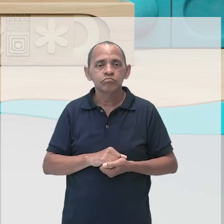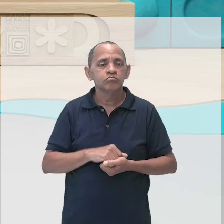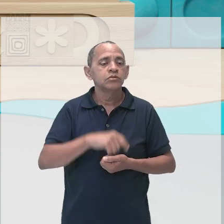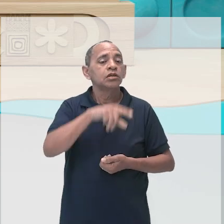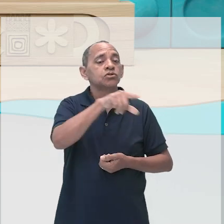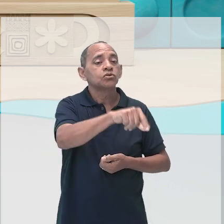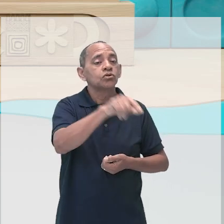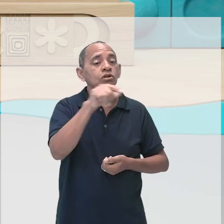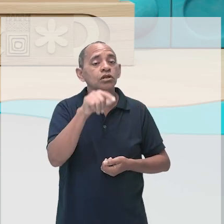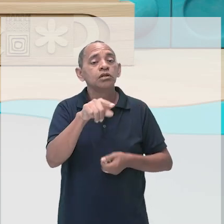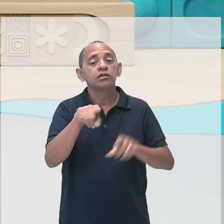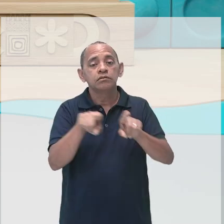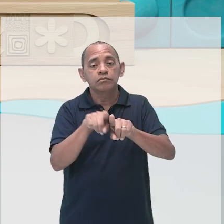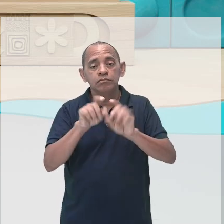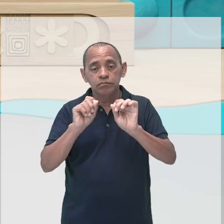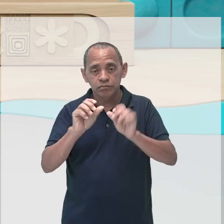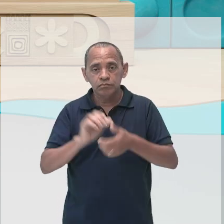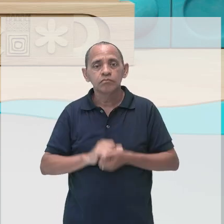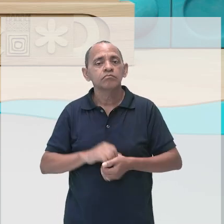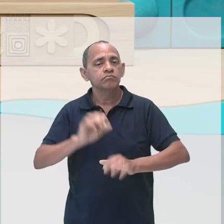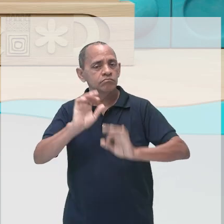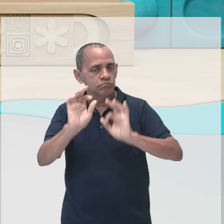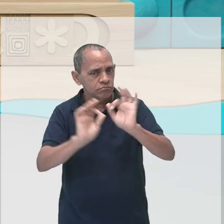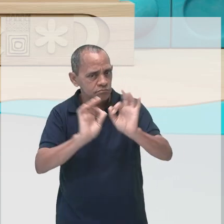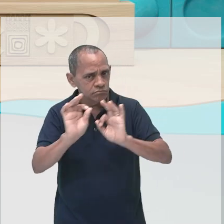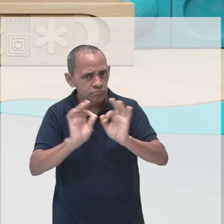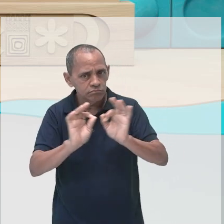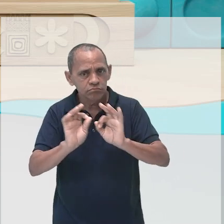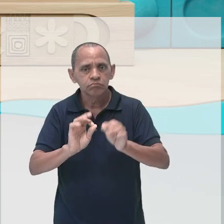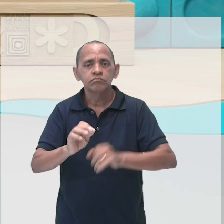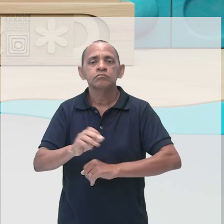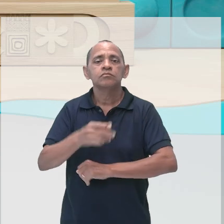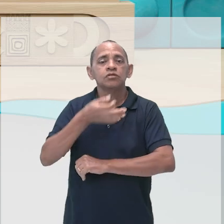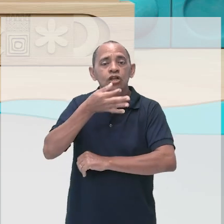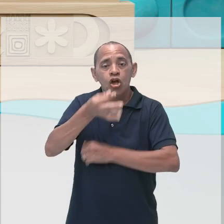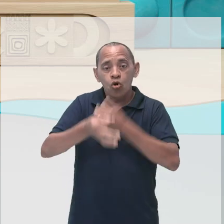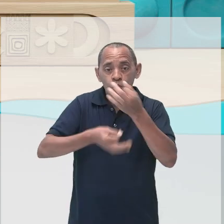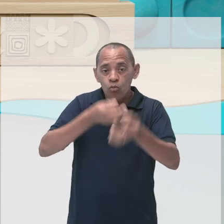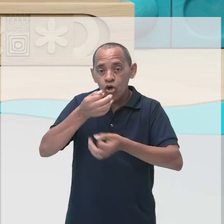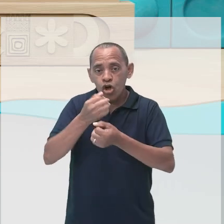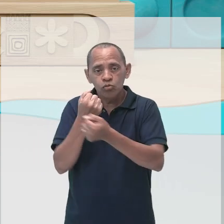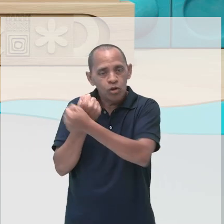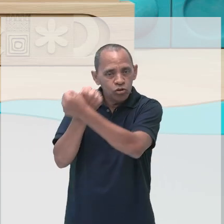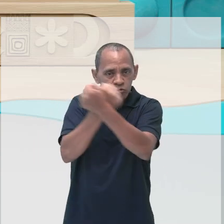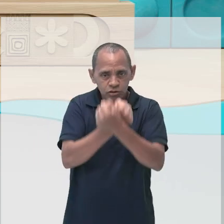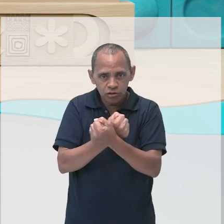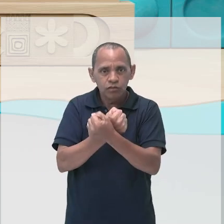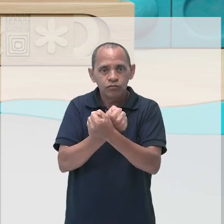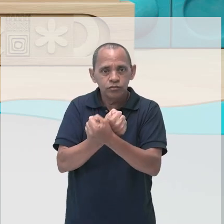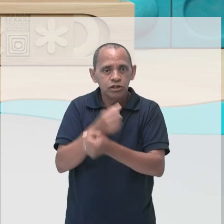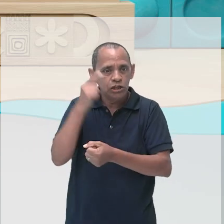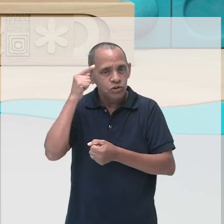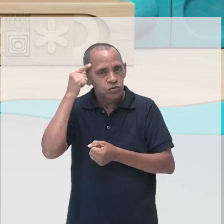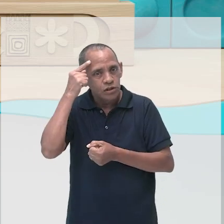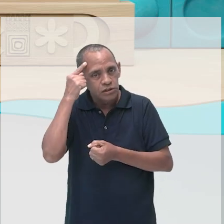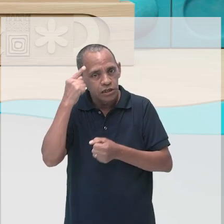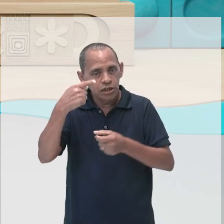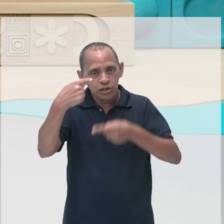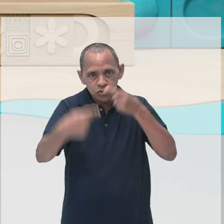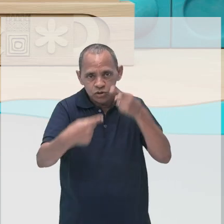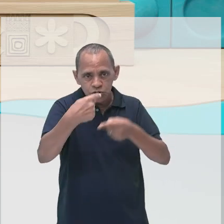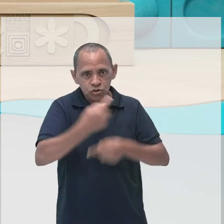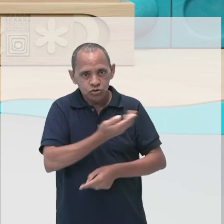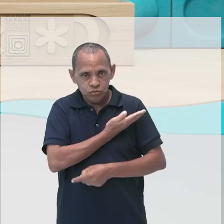selecionar argumentos e organizar esses argumentos para defender o seu ponto de vista em uma discussão com os